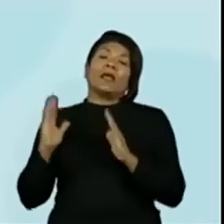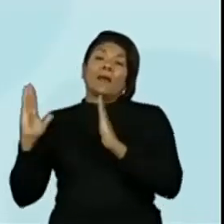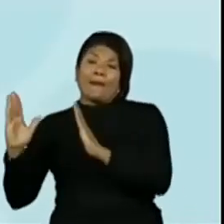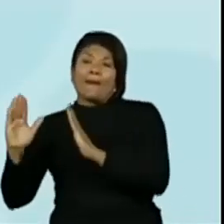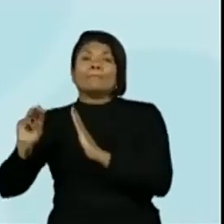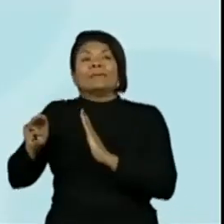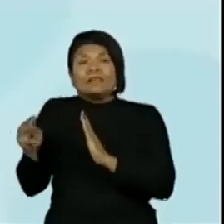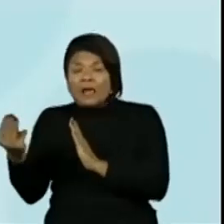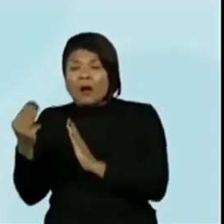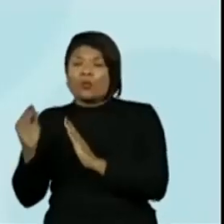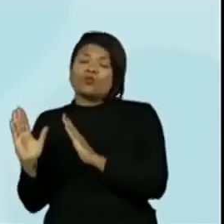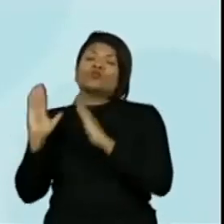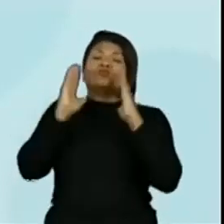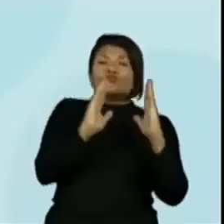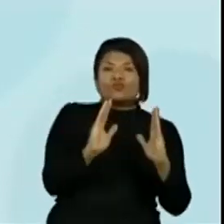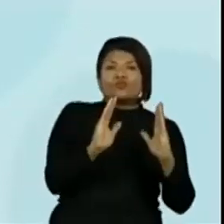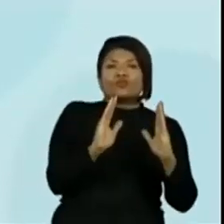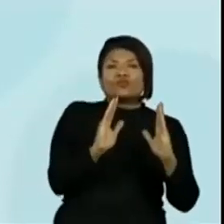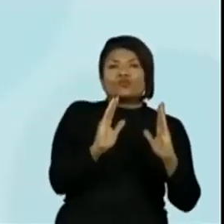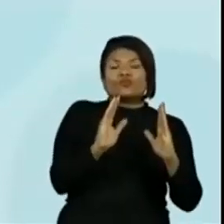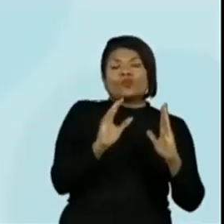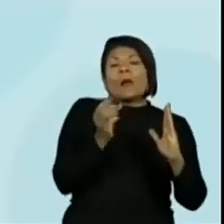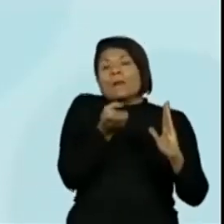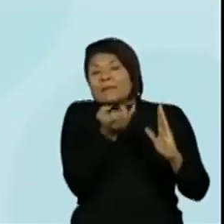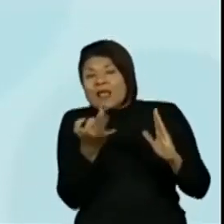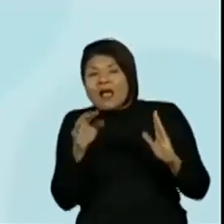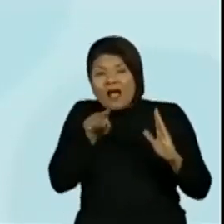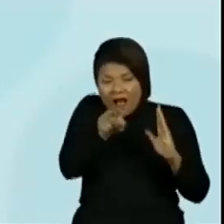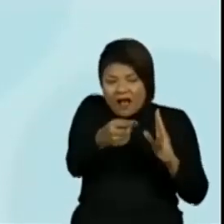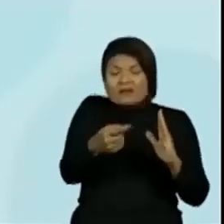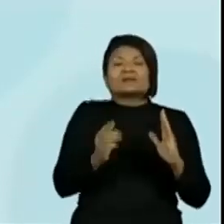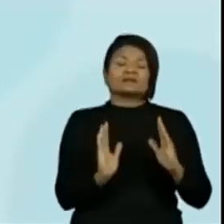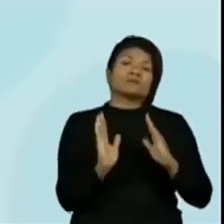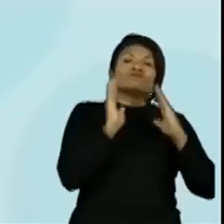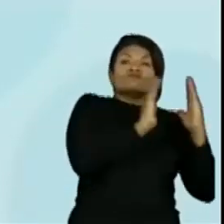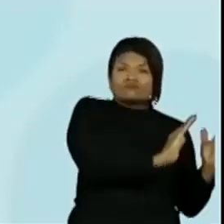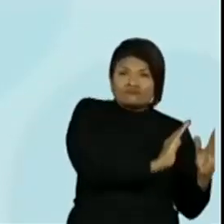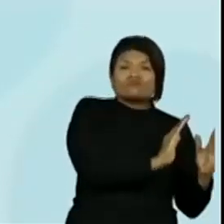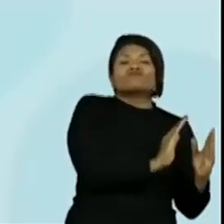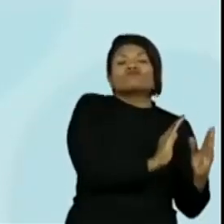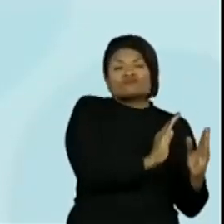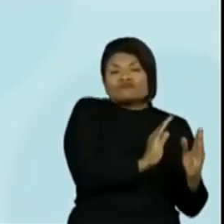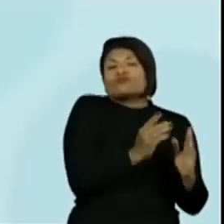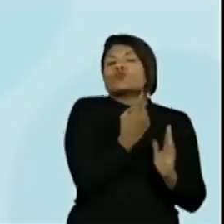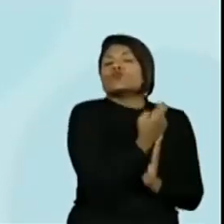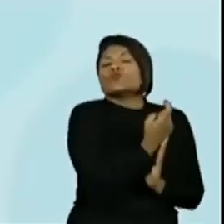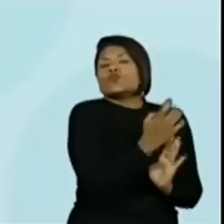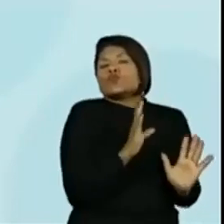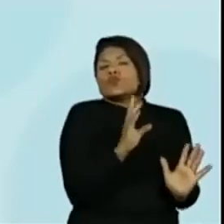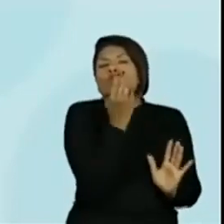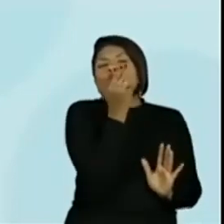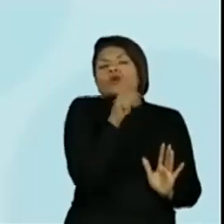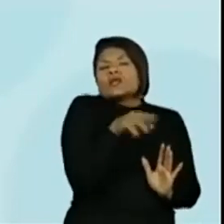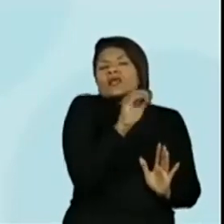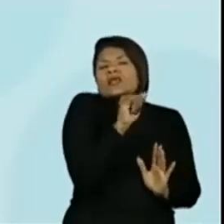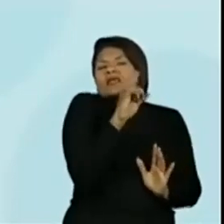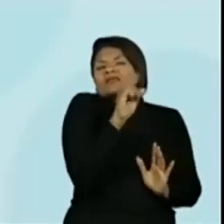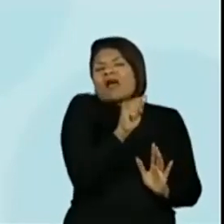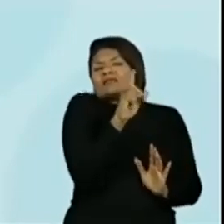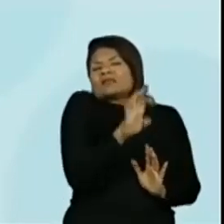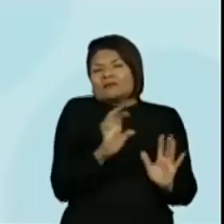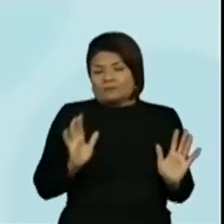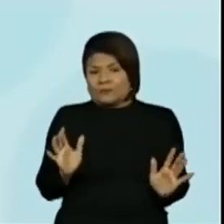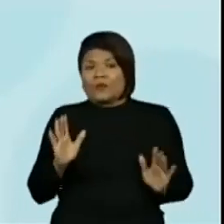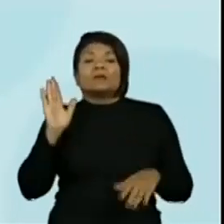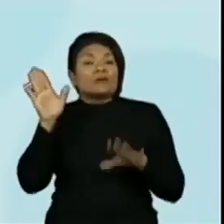vou mantendo esse padrão e esta regularidade. E por que isso é muito importante? Porque a